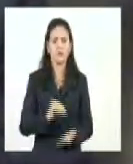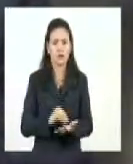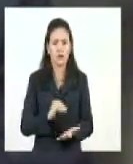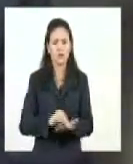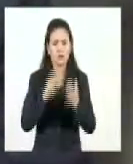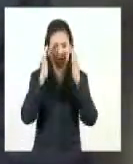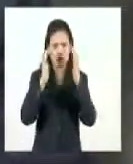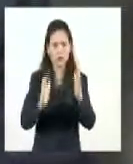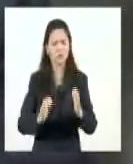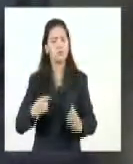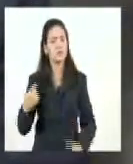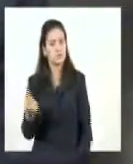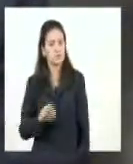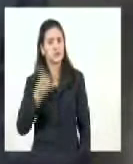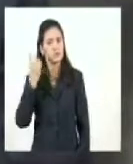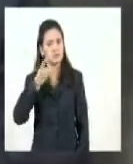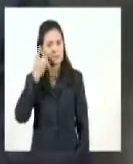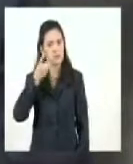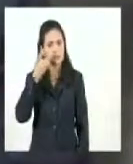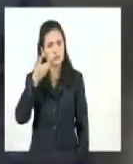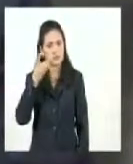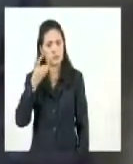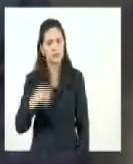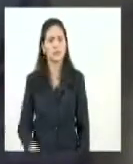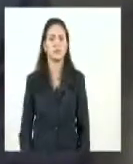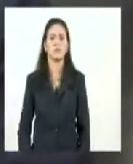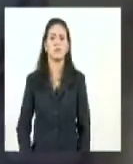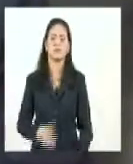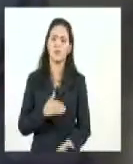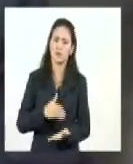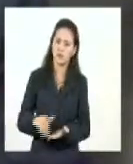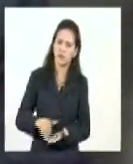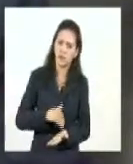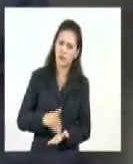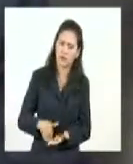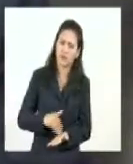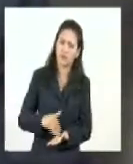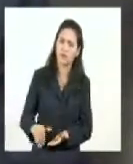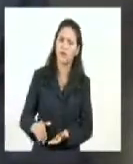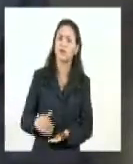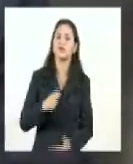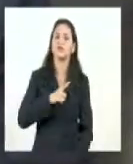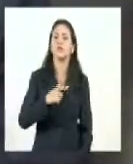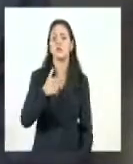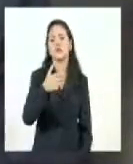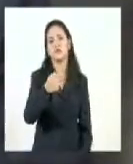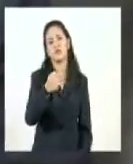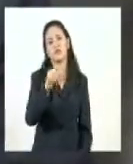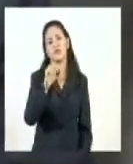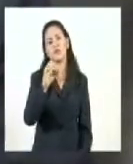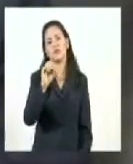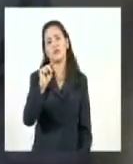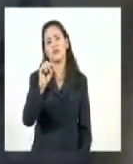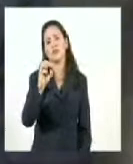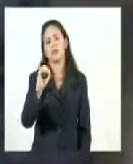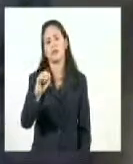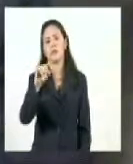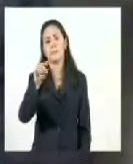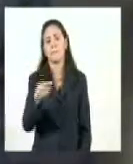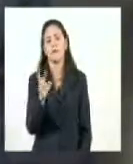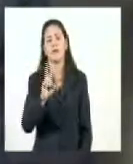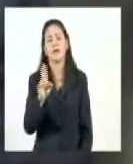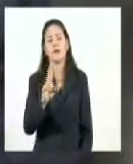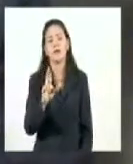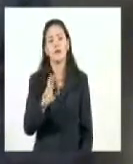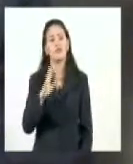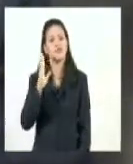parlamentares. Uma secretaria de articulação política que tinha 780 mil reais, que antes dos 100 dias já foi suplementada em 2